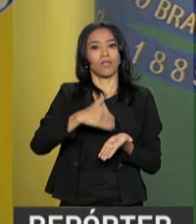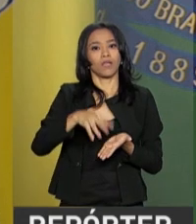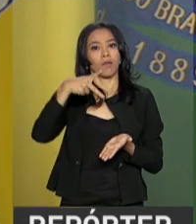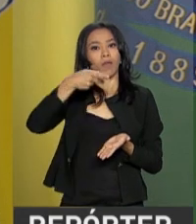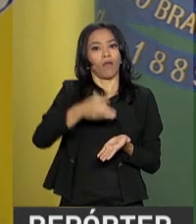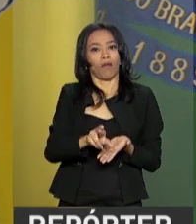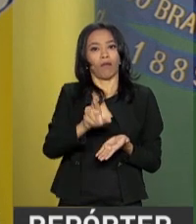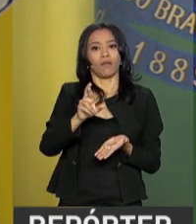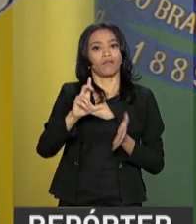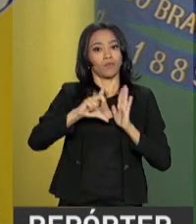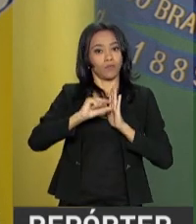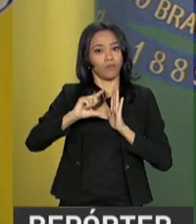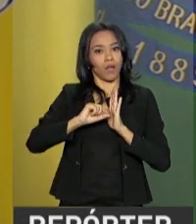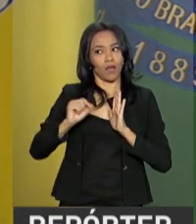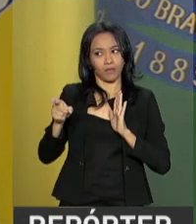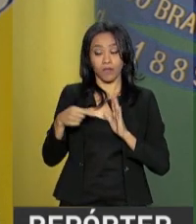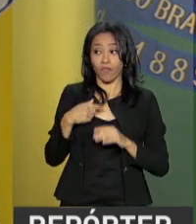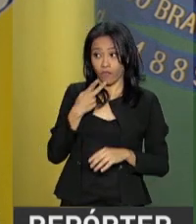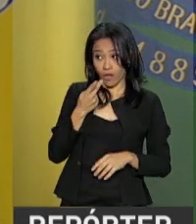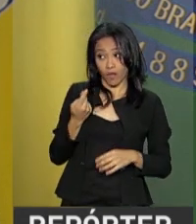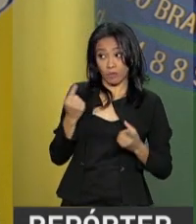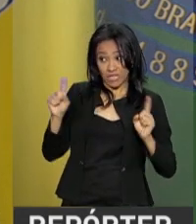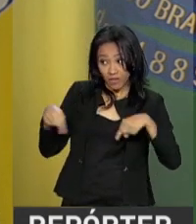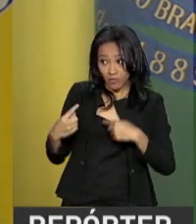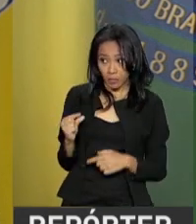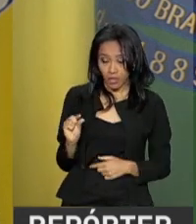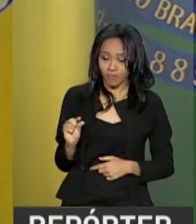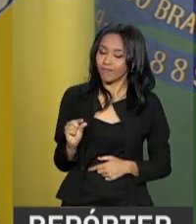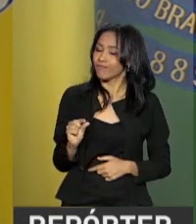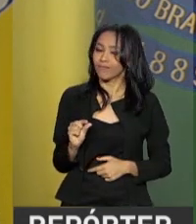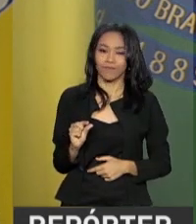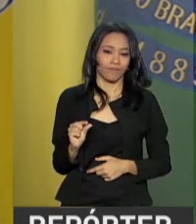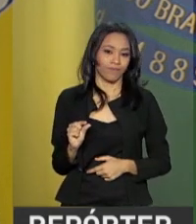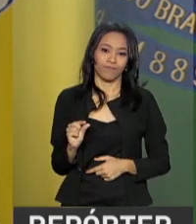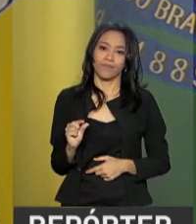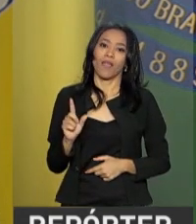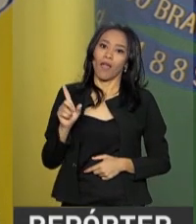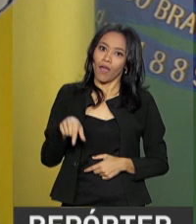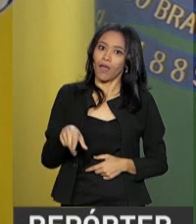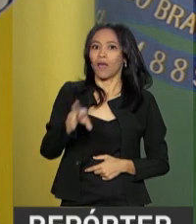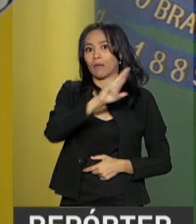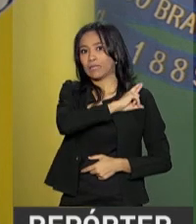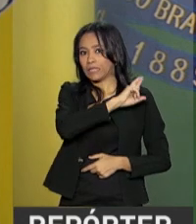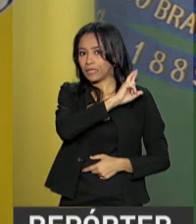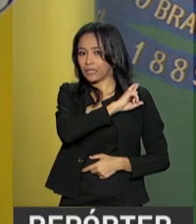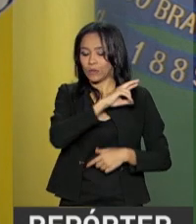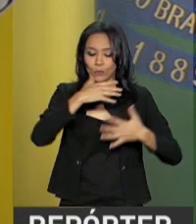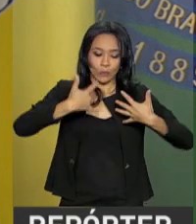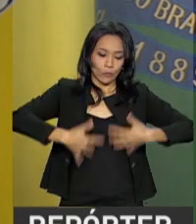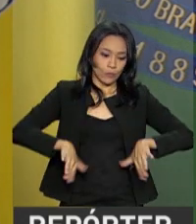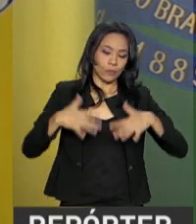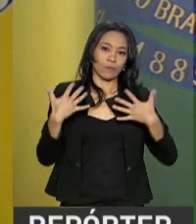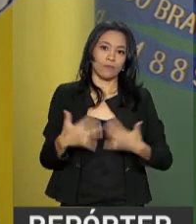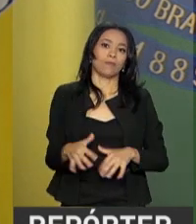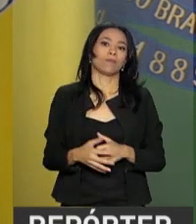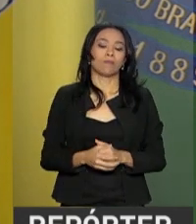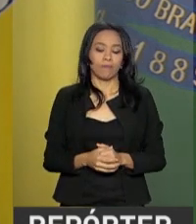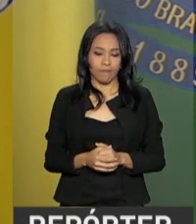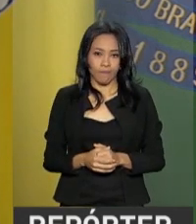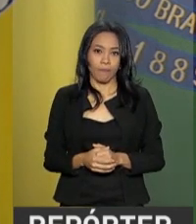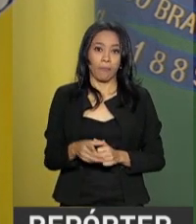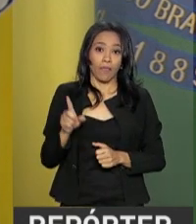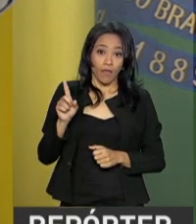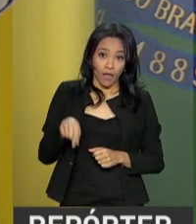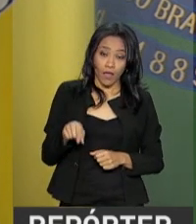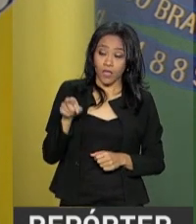desafio regional norte que trata se de uma função de grande responsabilidade foi